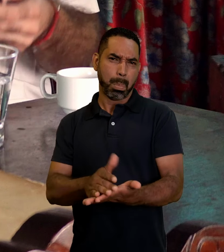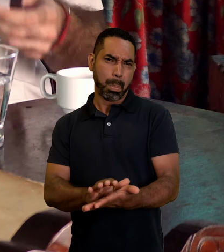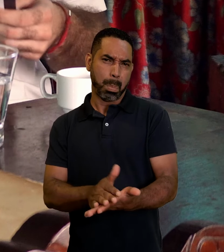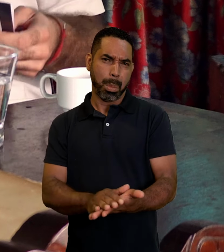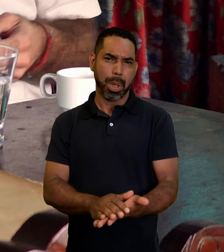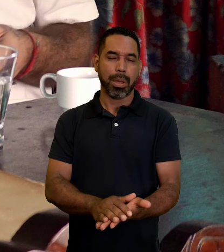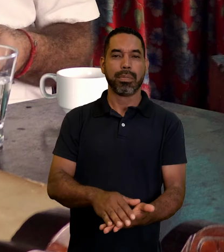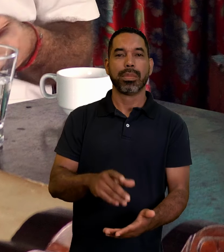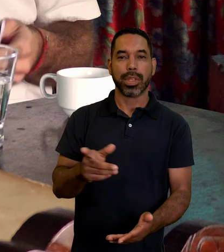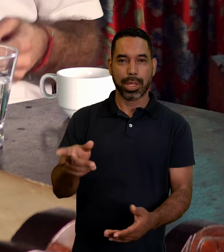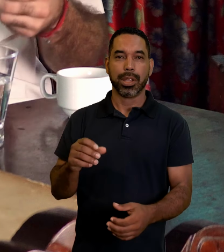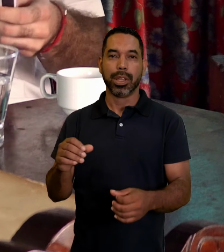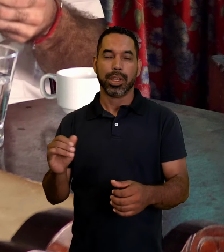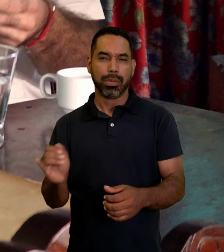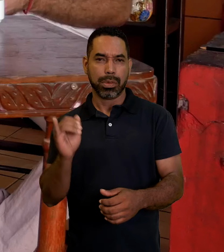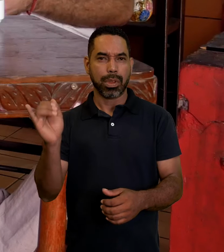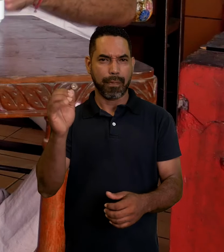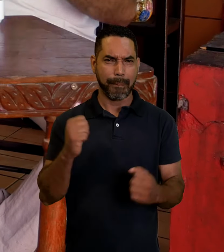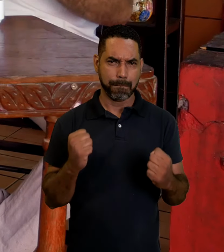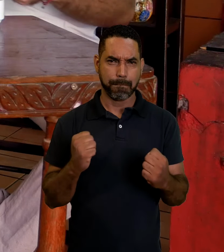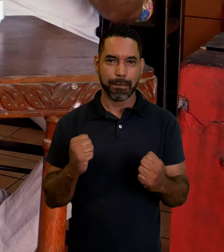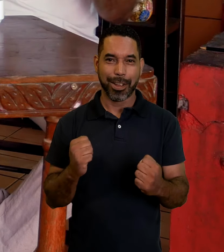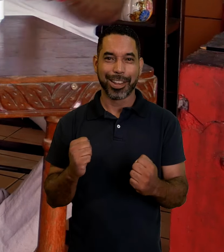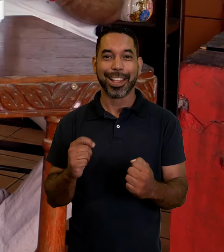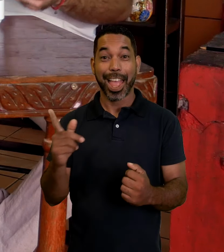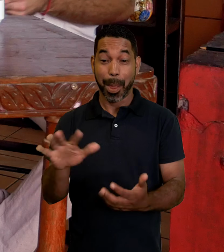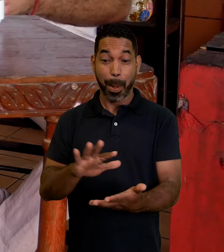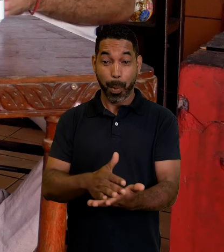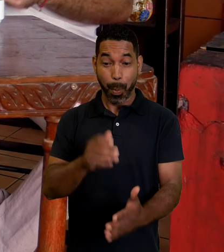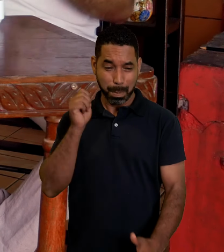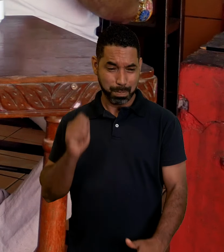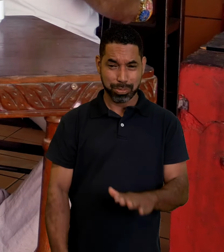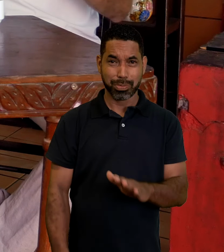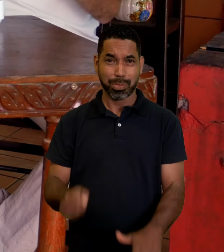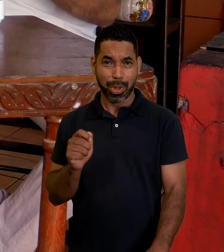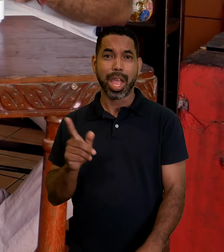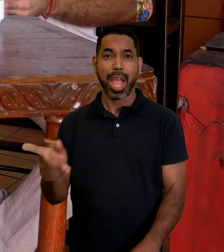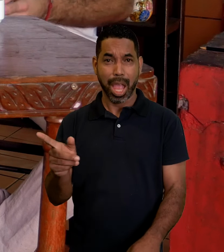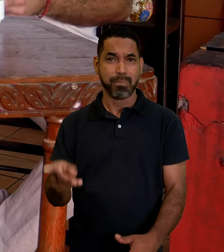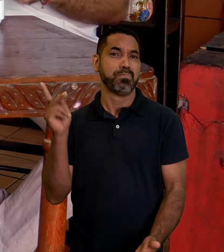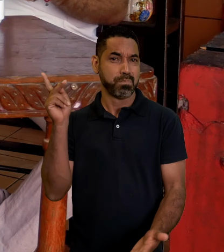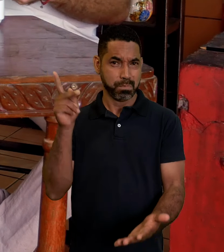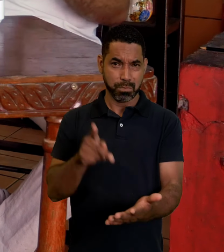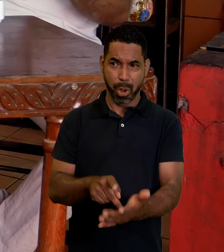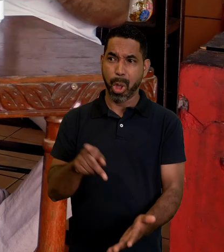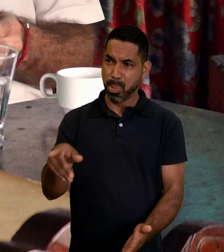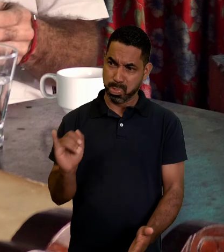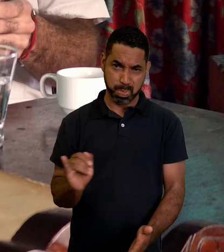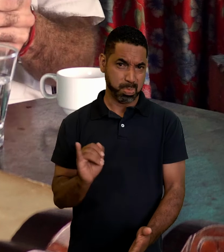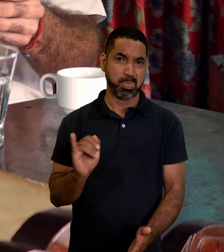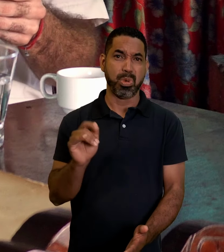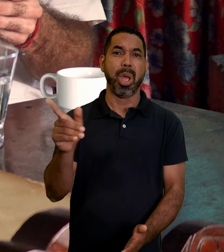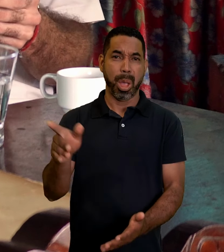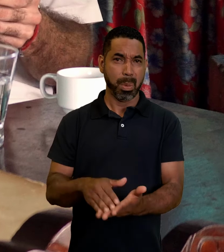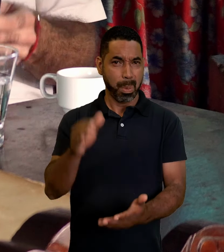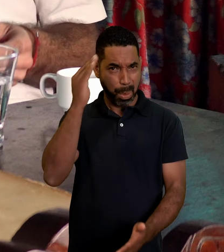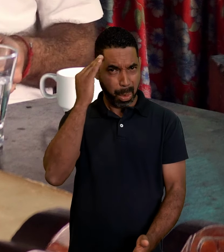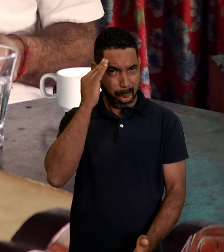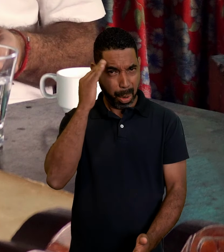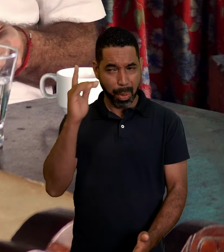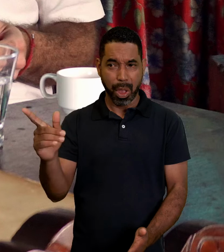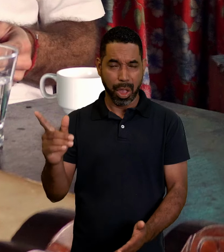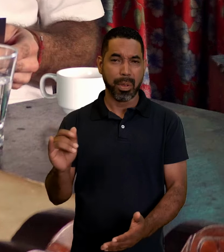com tanta força e energia que, a hora que a gente olha para você e vê você tocando bumbo, a gente vê que é muita verdade que carrega em tudo isso que a gente